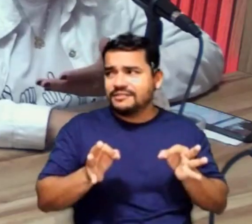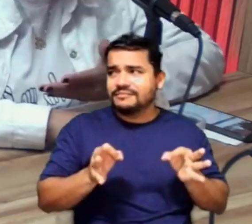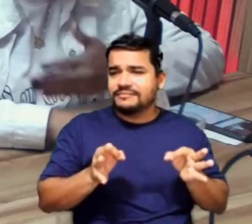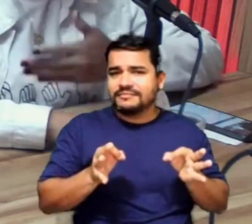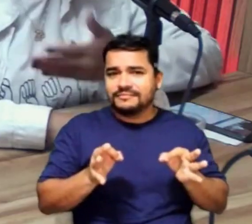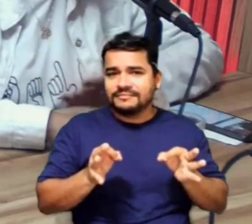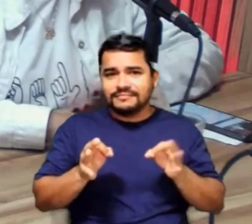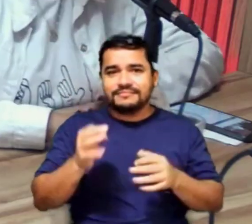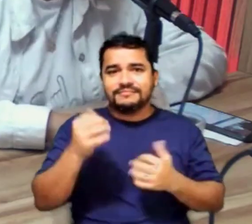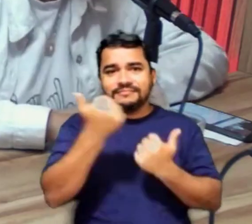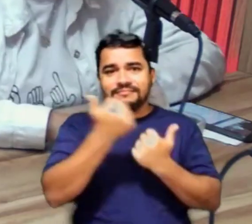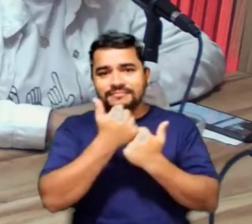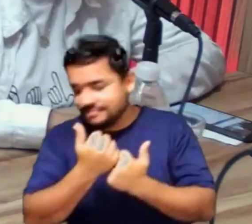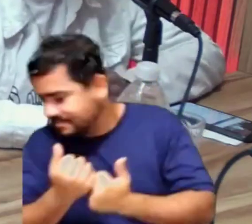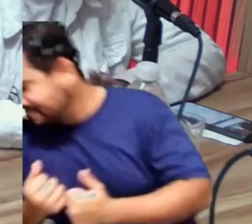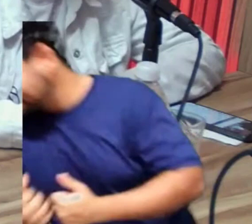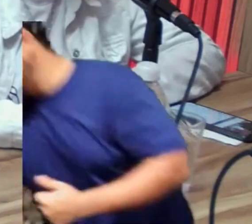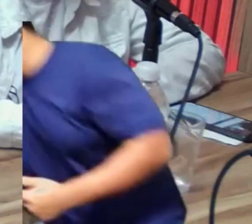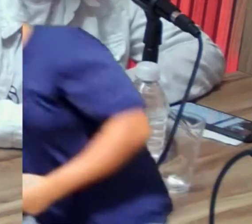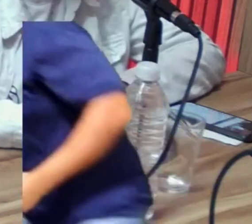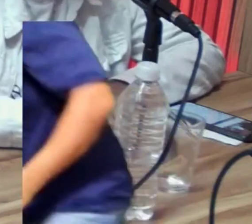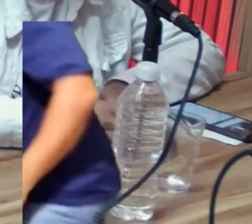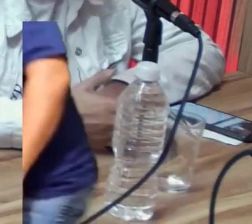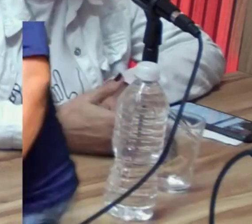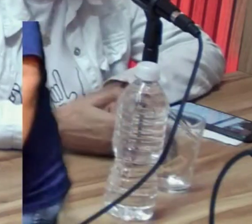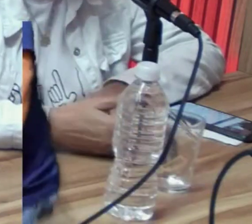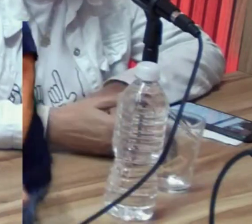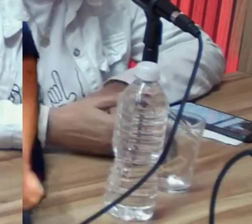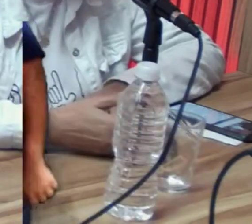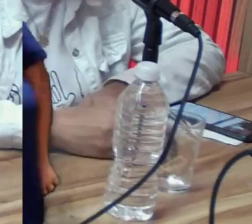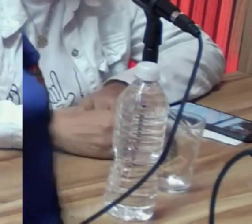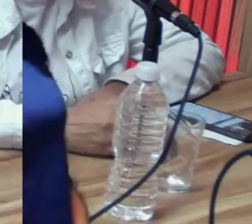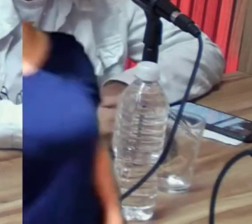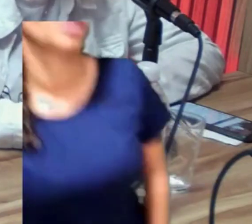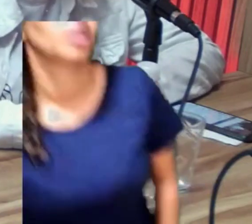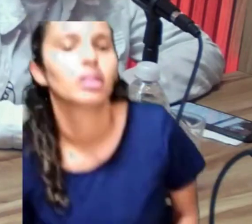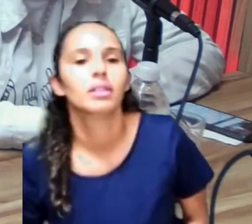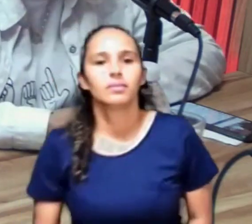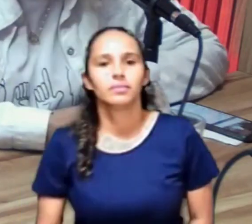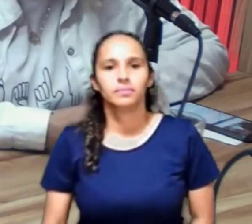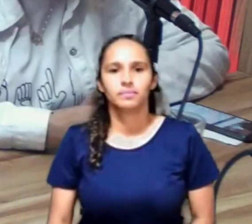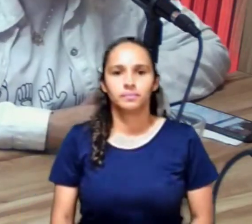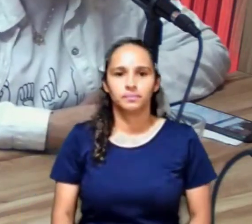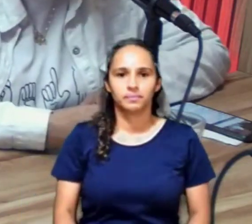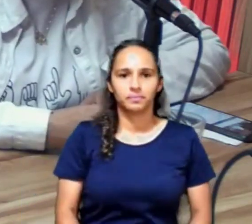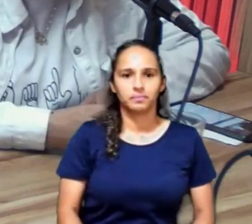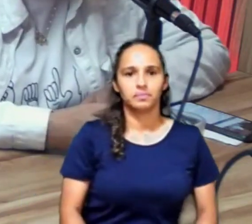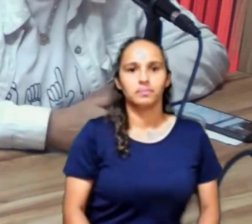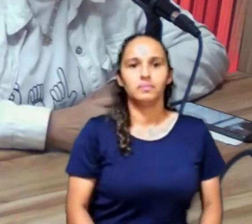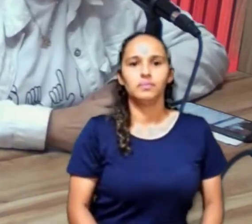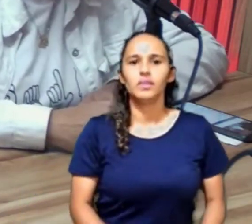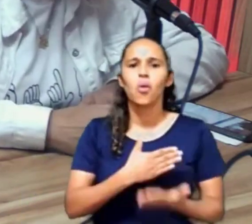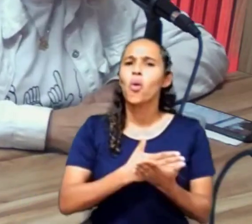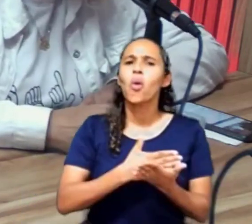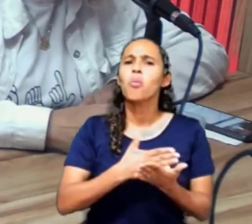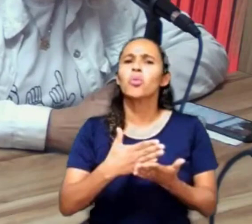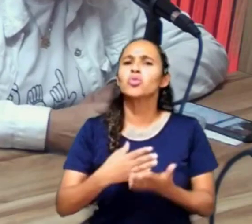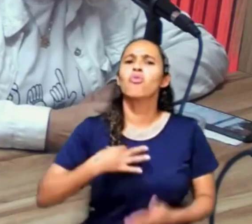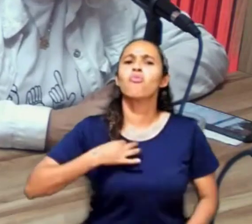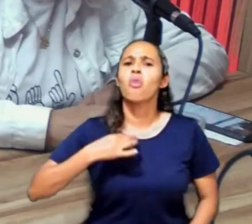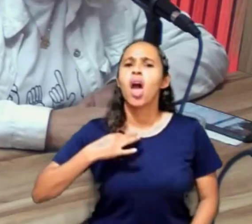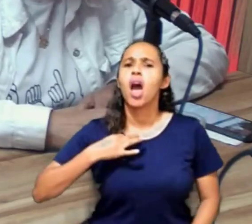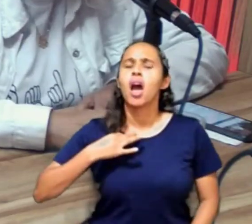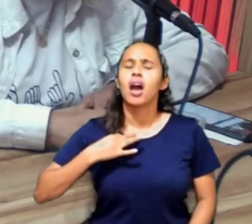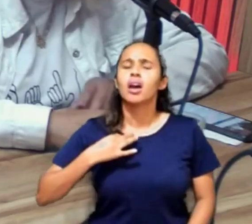O Hugo perguntou, mas como começou esse voluntariado? Da onde partiu, né? Porque tudo tem um princípio, com certeza. né? Tudo vai ter